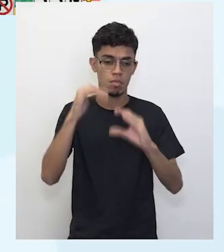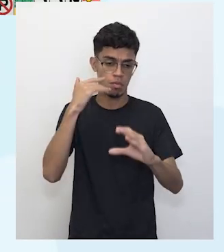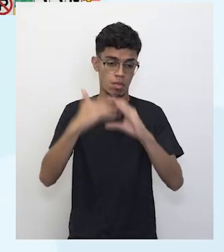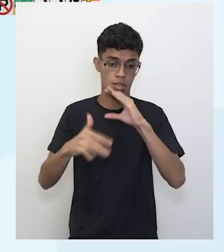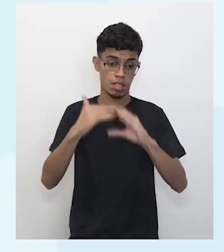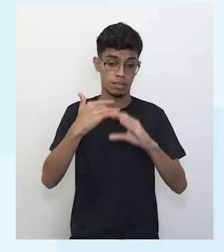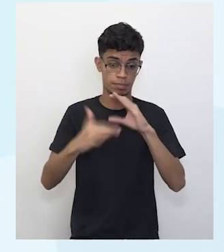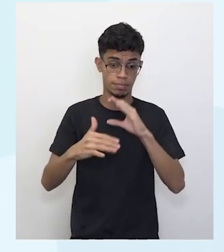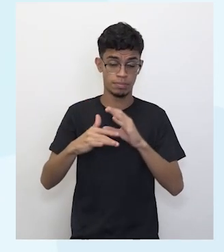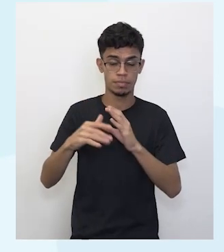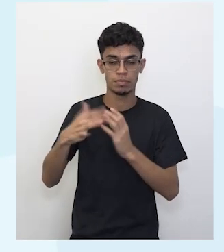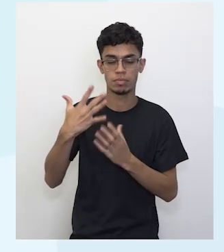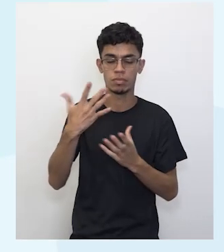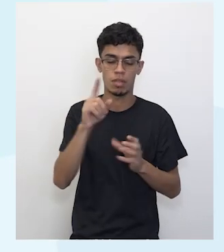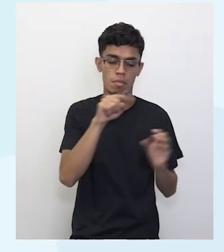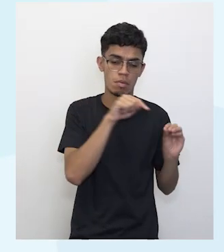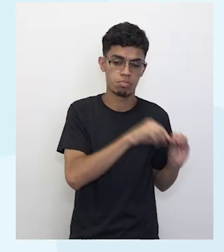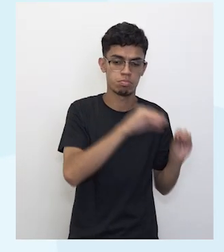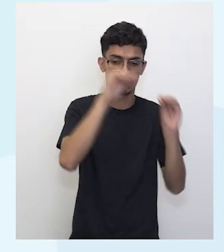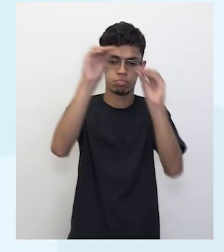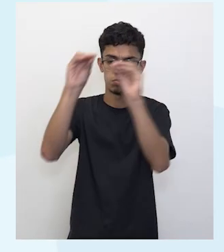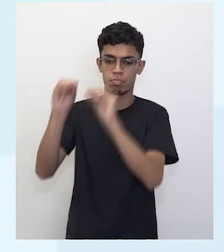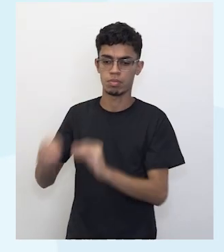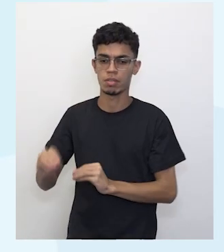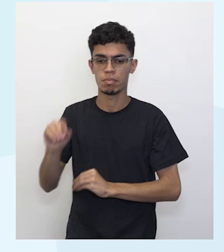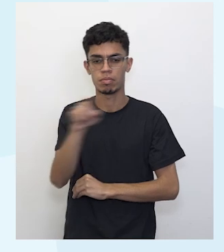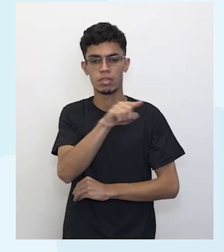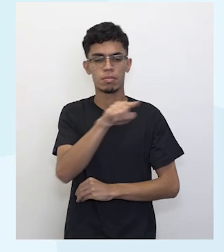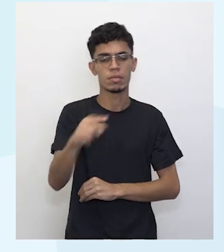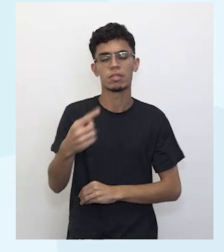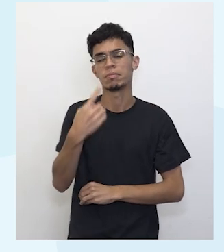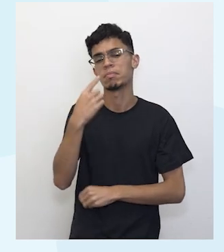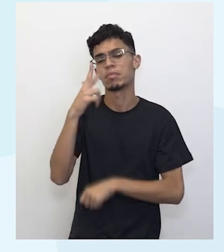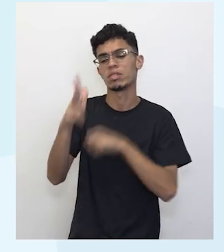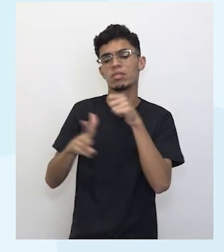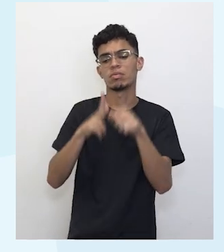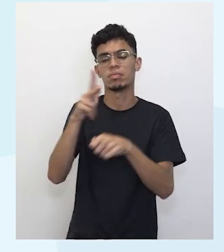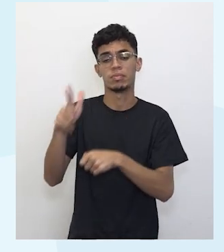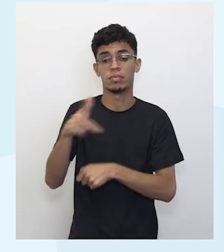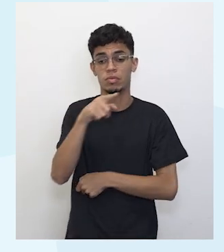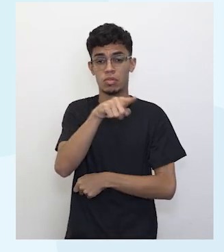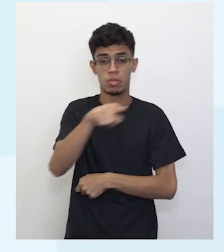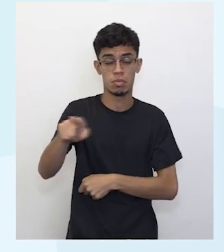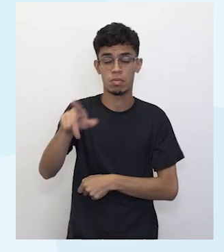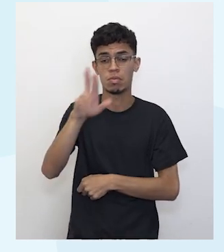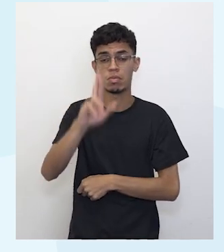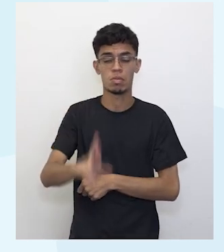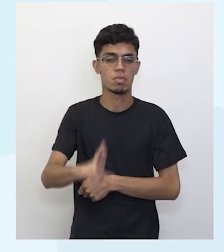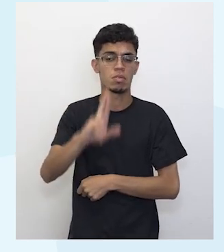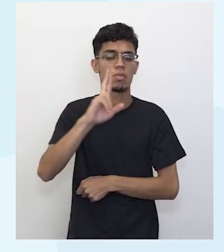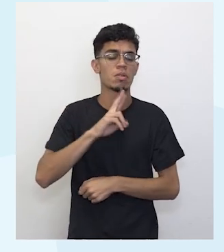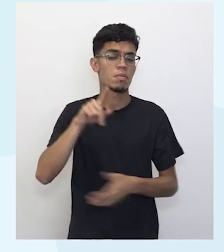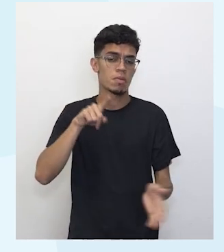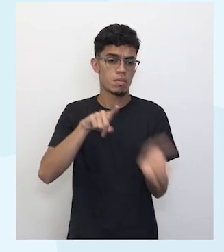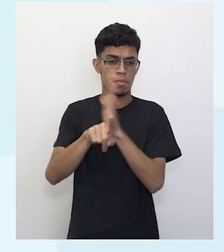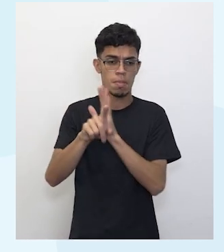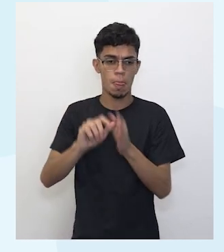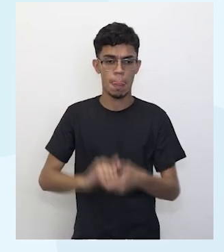receptor, emissor. E nós vamos passar para vocês um vídeo e vocês vão responder a seguinte